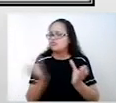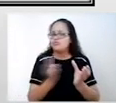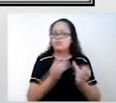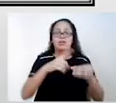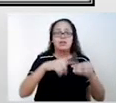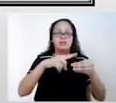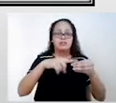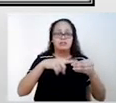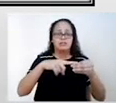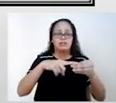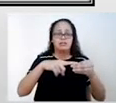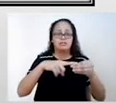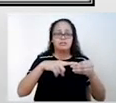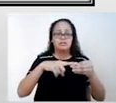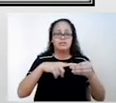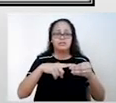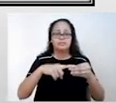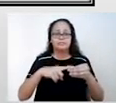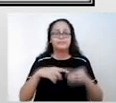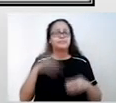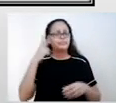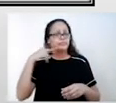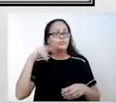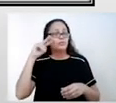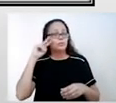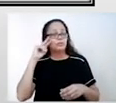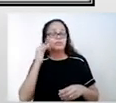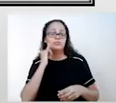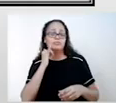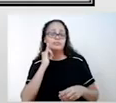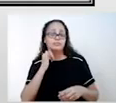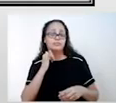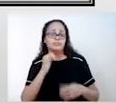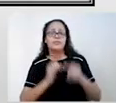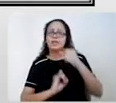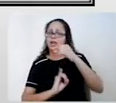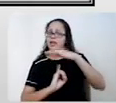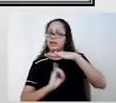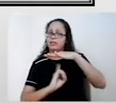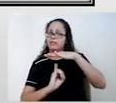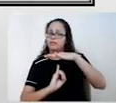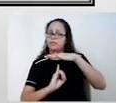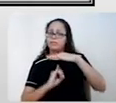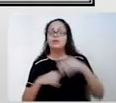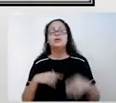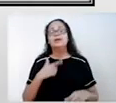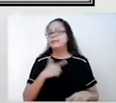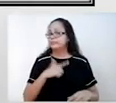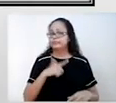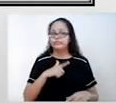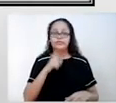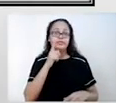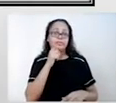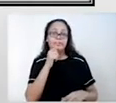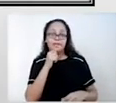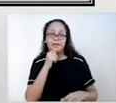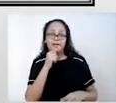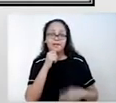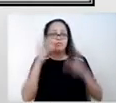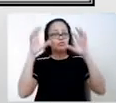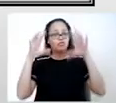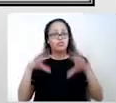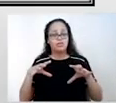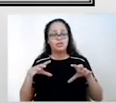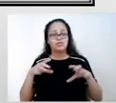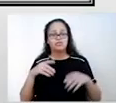é bem informal. Ele vai contando a história pra gente de uma maneira bem informal. Ele fala que lá não tinha nada de água, eles tinham um sistema hidráulico que